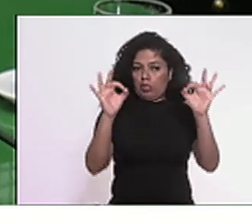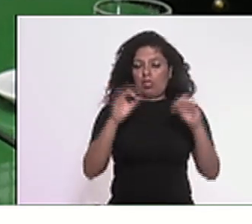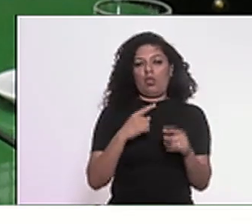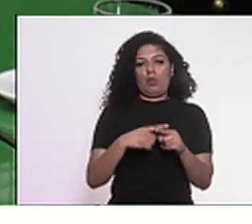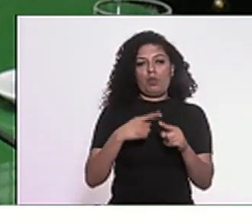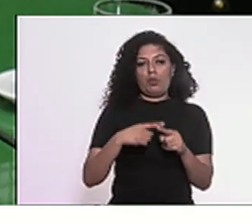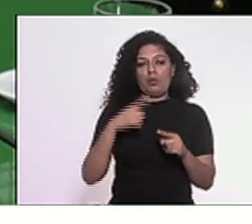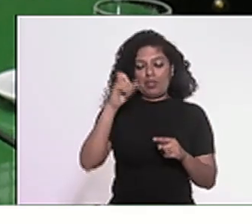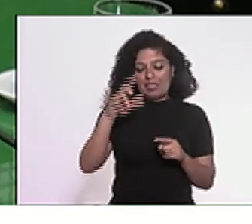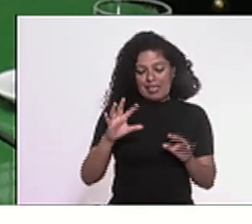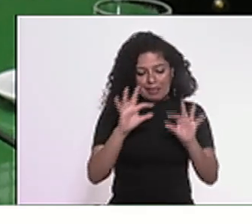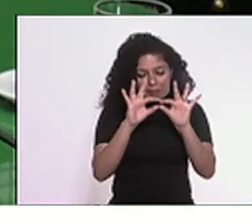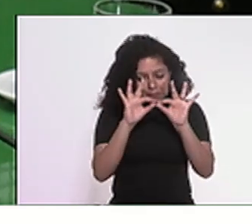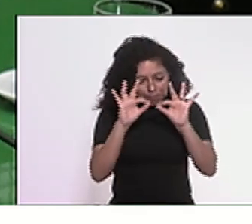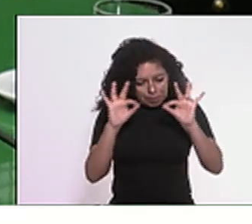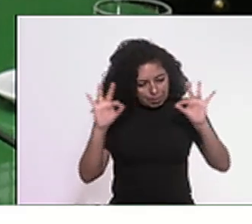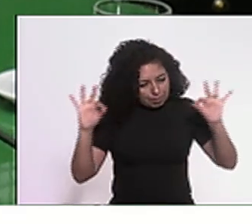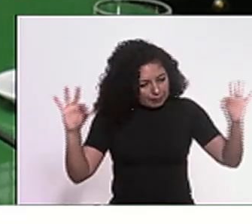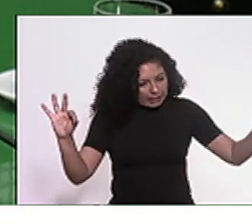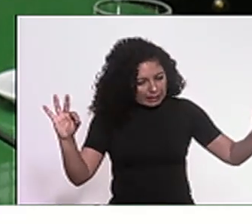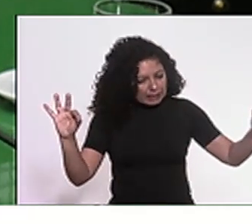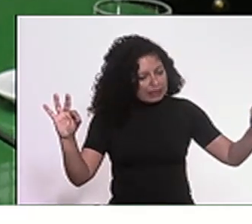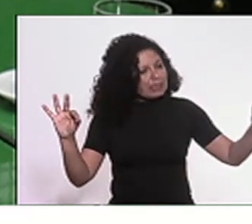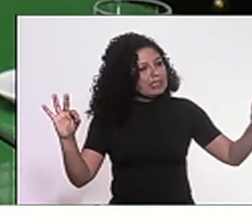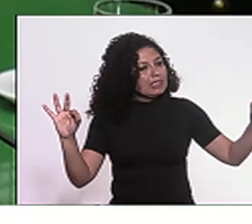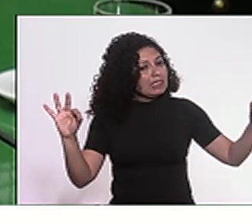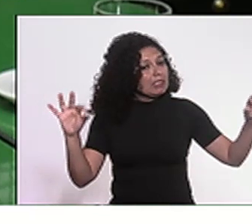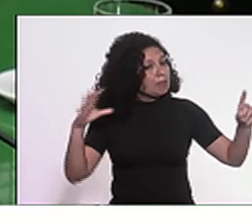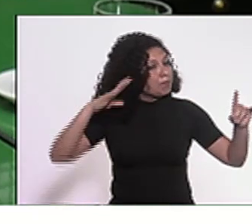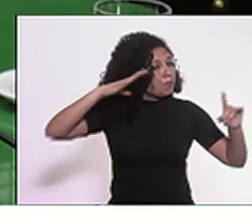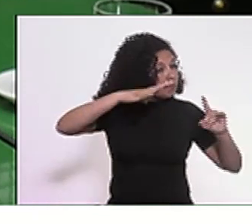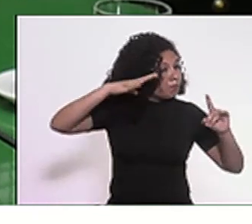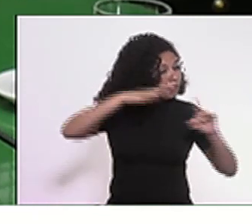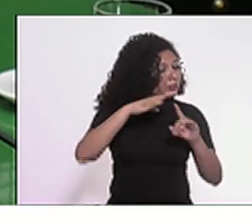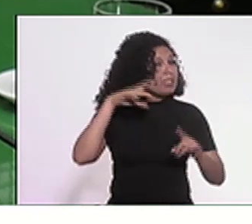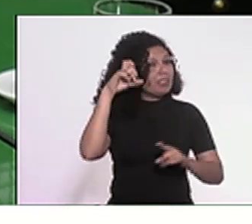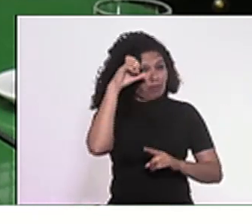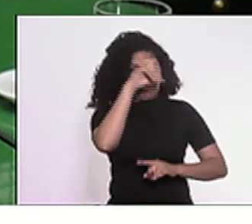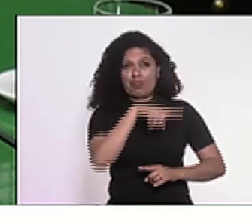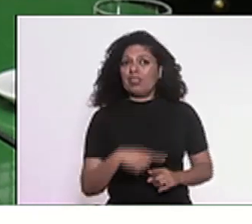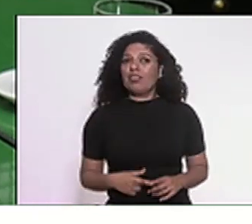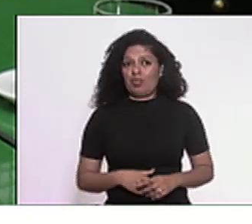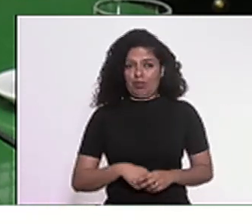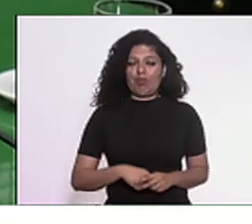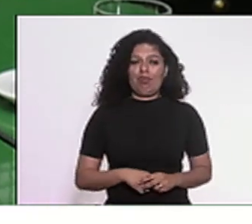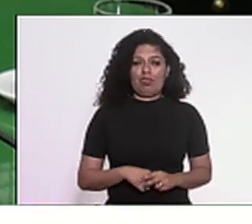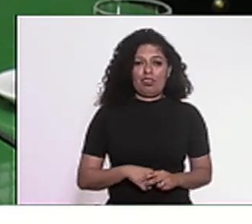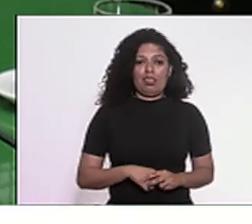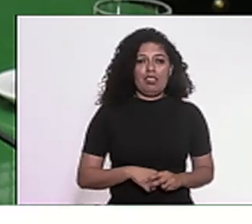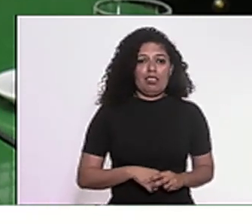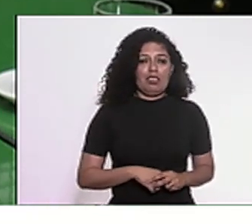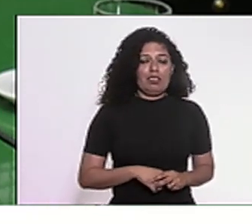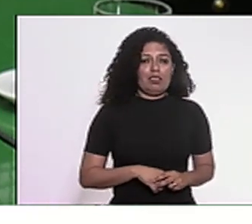muito tênue a questão do assédio, né? E como a gente conversava anteriormente,